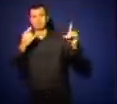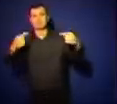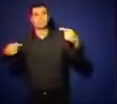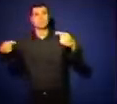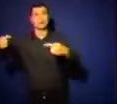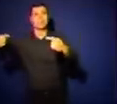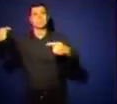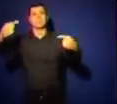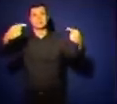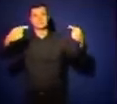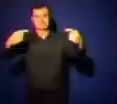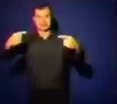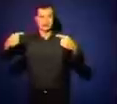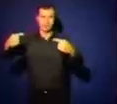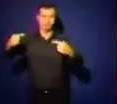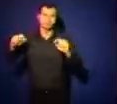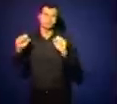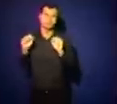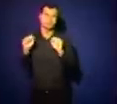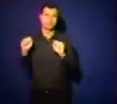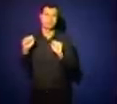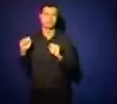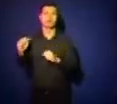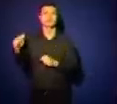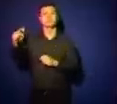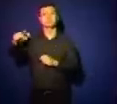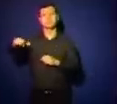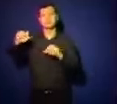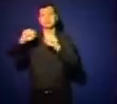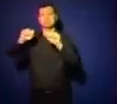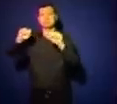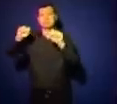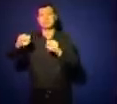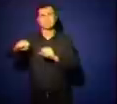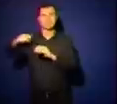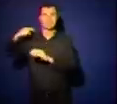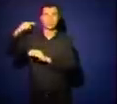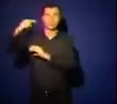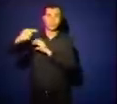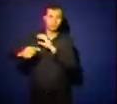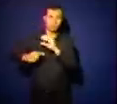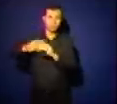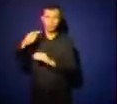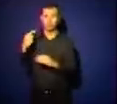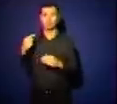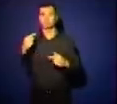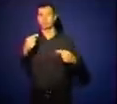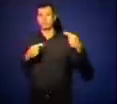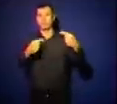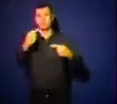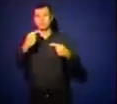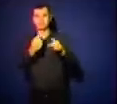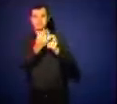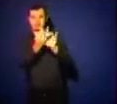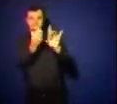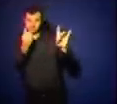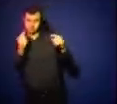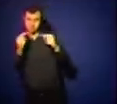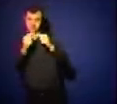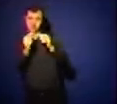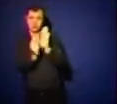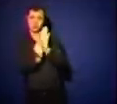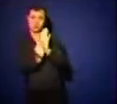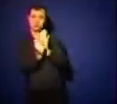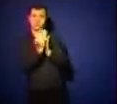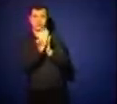você não só quer ter um sistema Universal você quer ter uma competição online mas você quer ter isso mais digitalizado e aí que a moeda